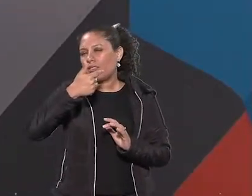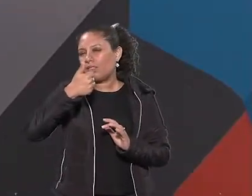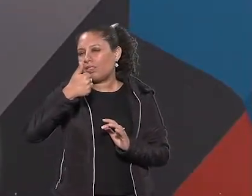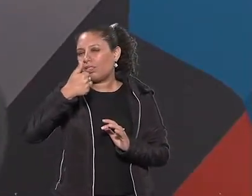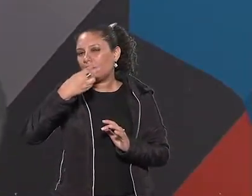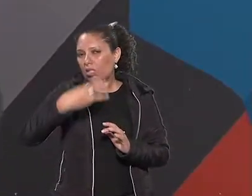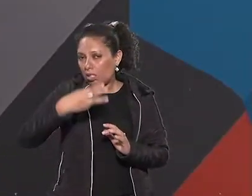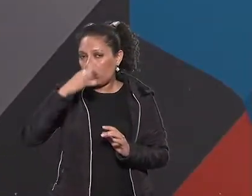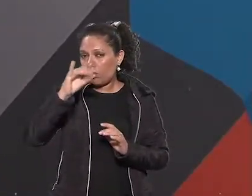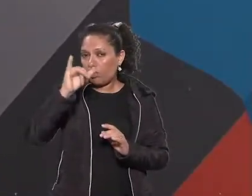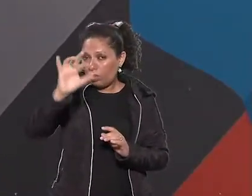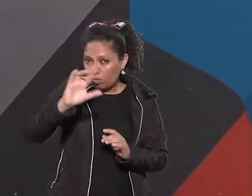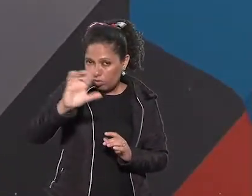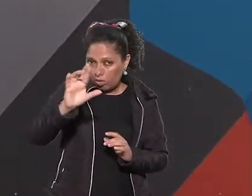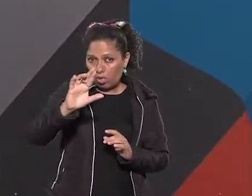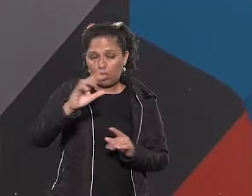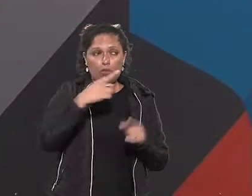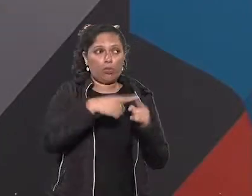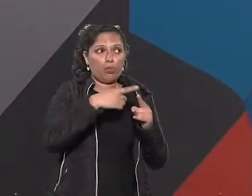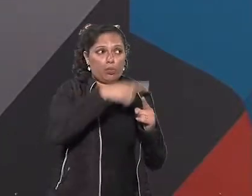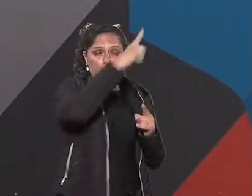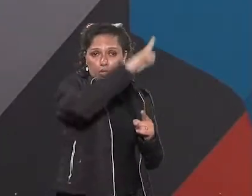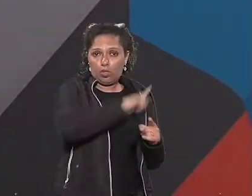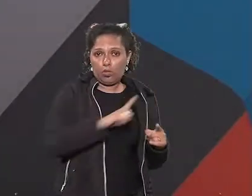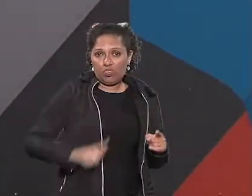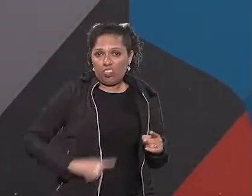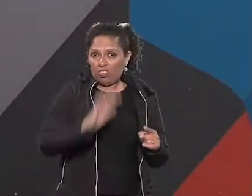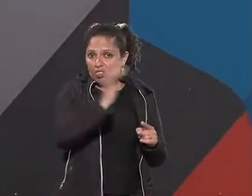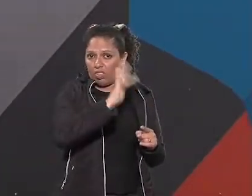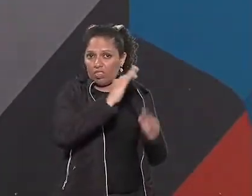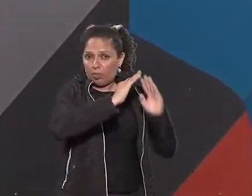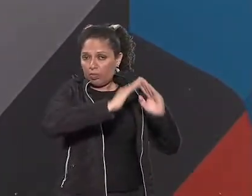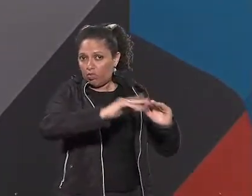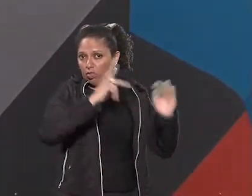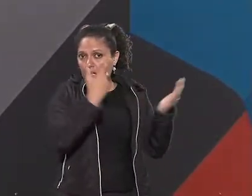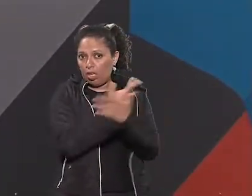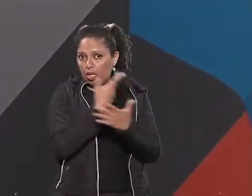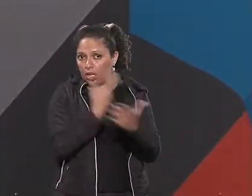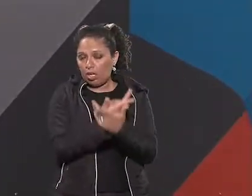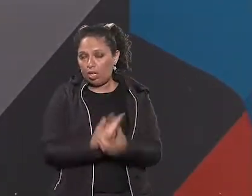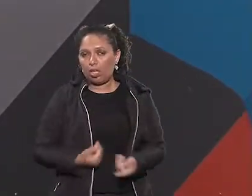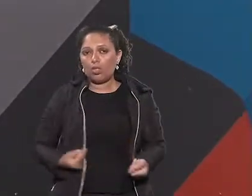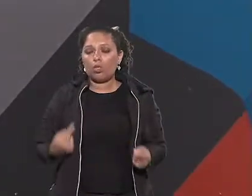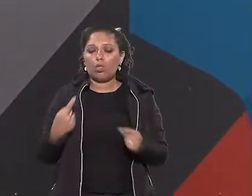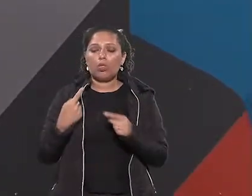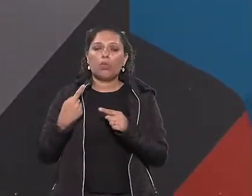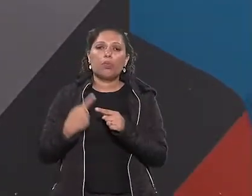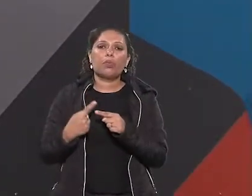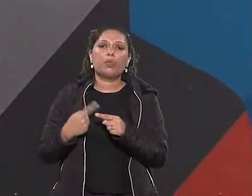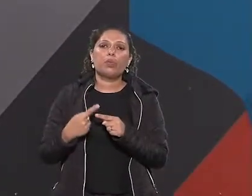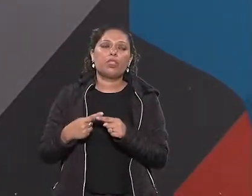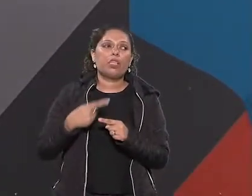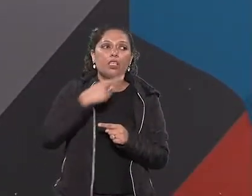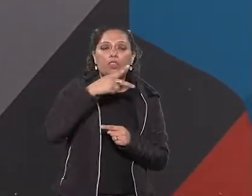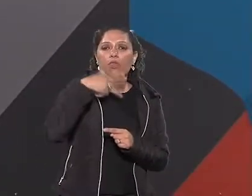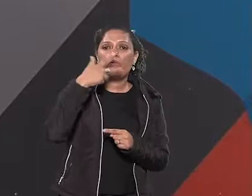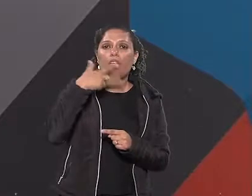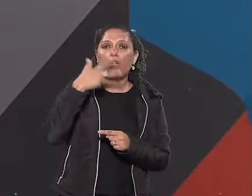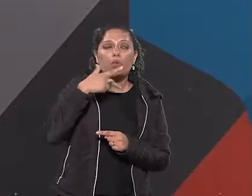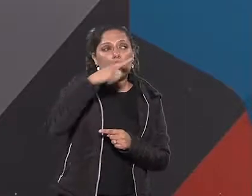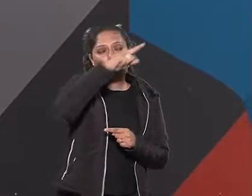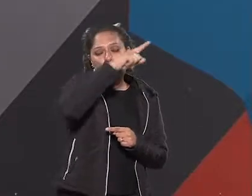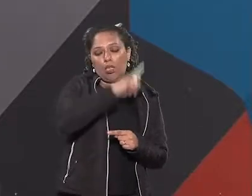Tesouro botou indevidamente, que nós não somos devedores, porque pegou nesse período do regime e considerou o